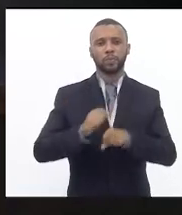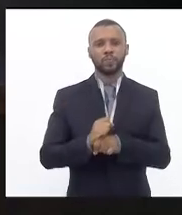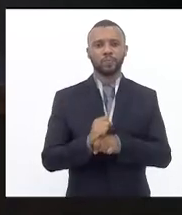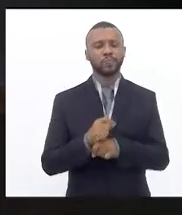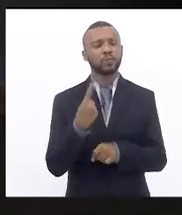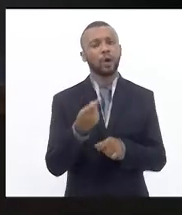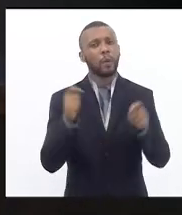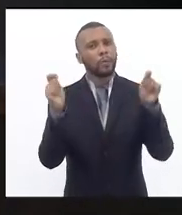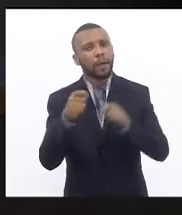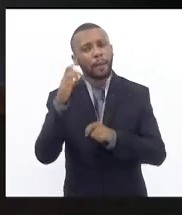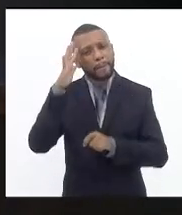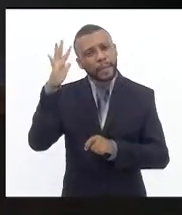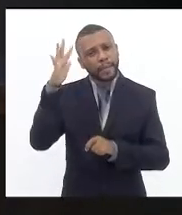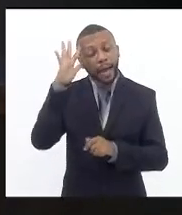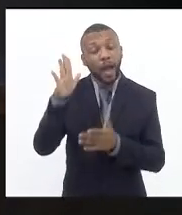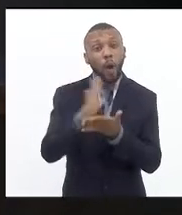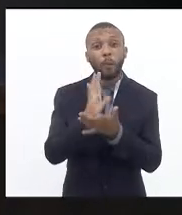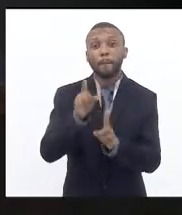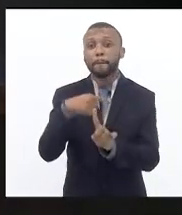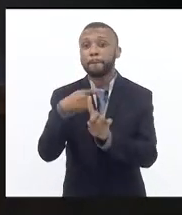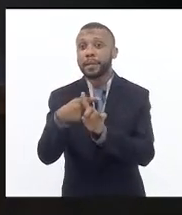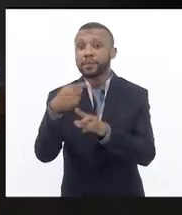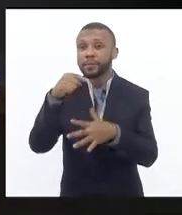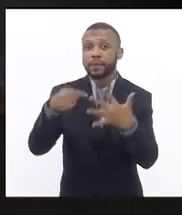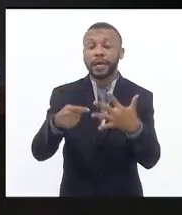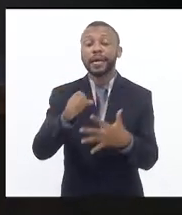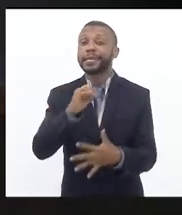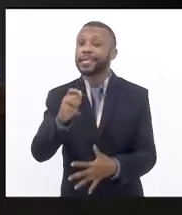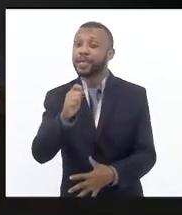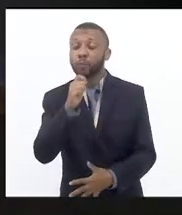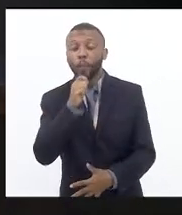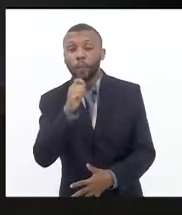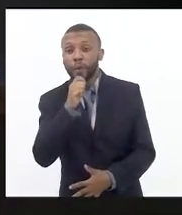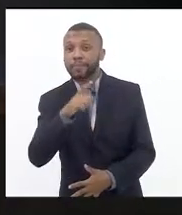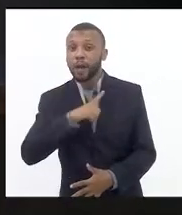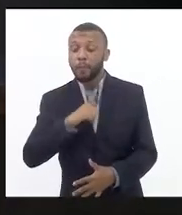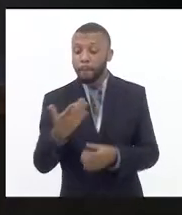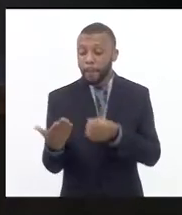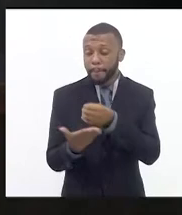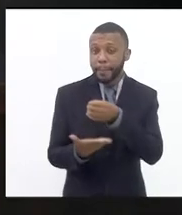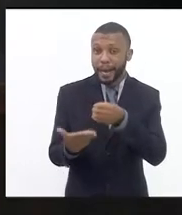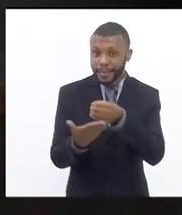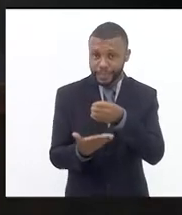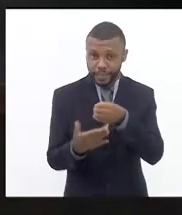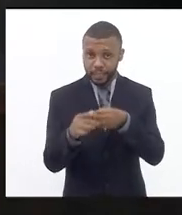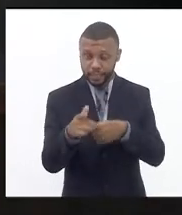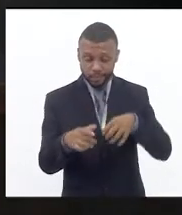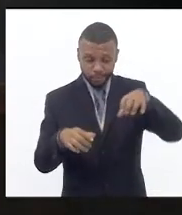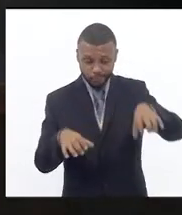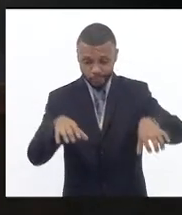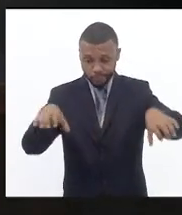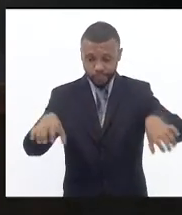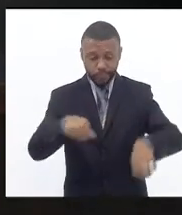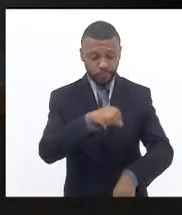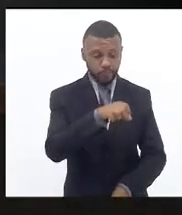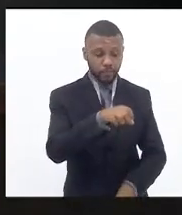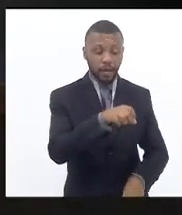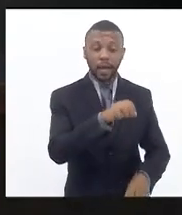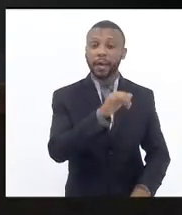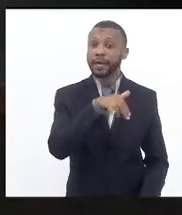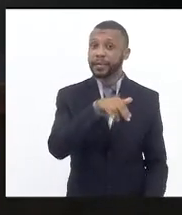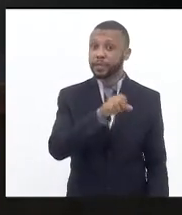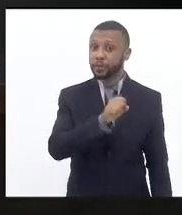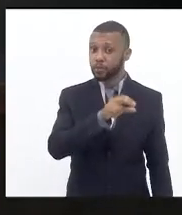até em benefícios se não tivermos uma matriz insumo-produto para que entendamos Como